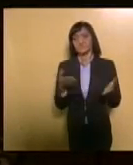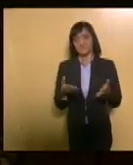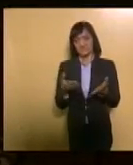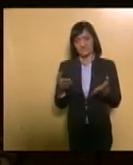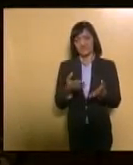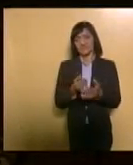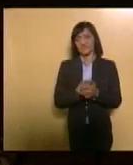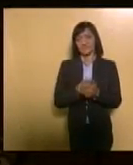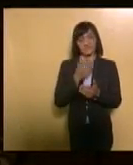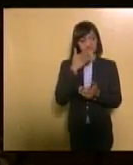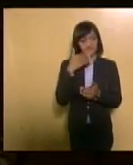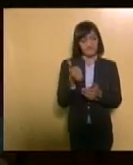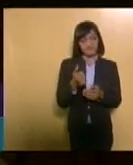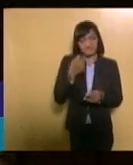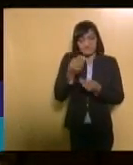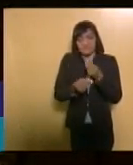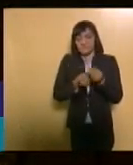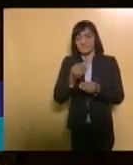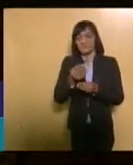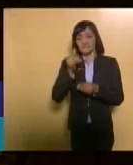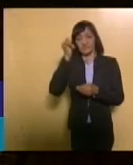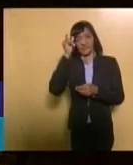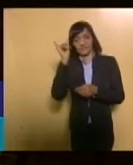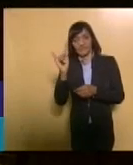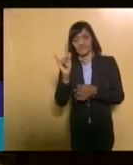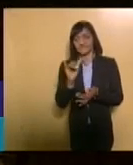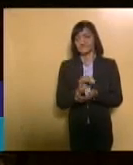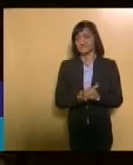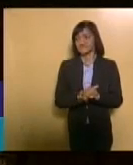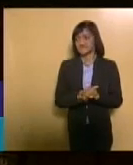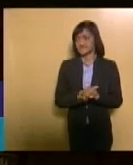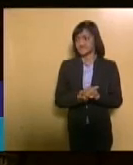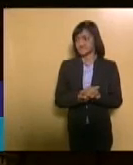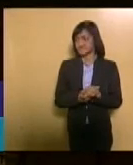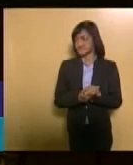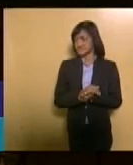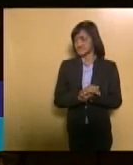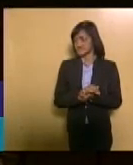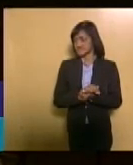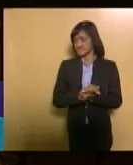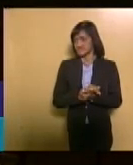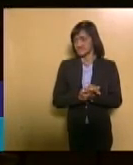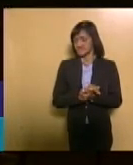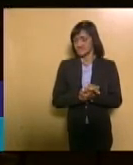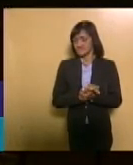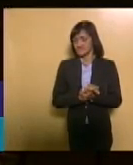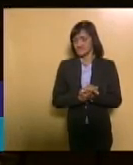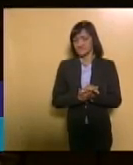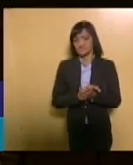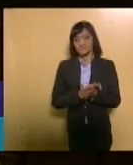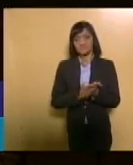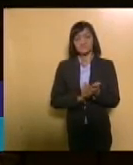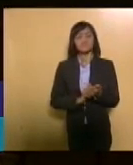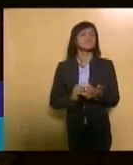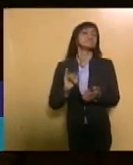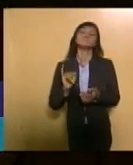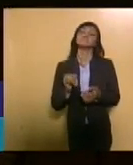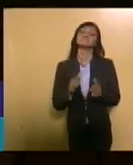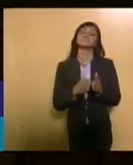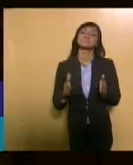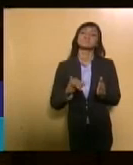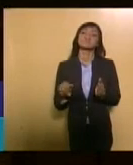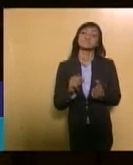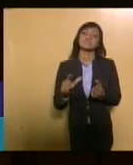sentido né A questão da prevenção e de de outros é Ah sim de Janeiro Jú